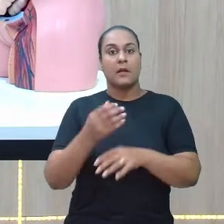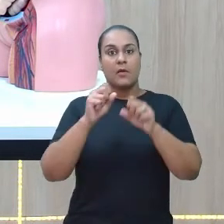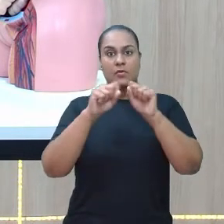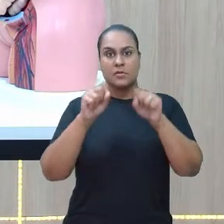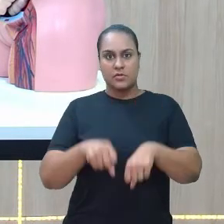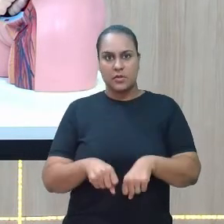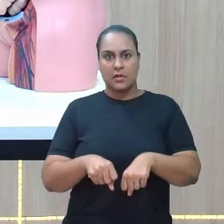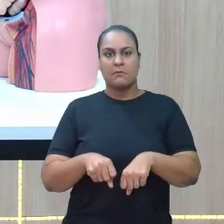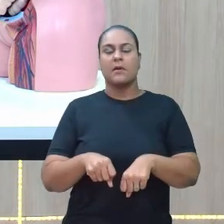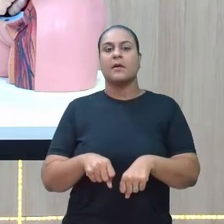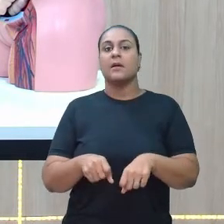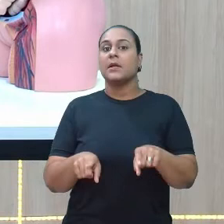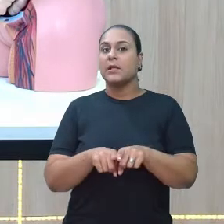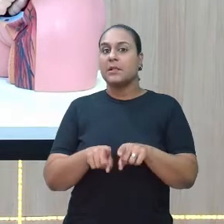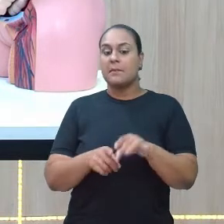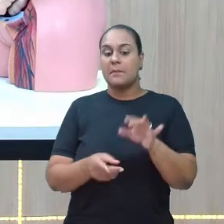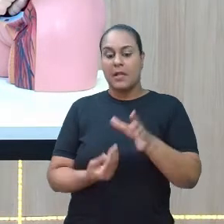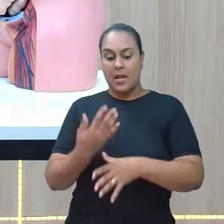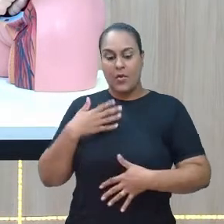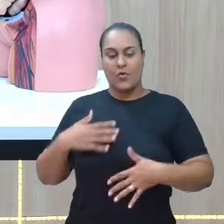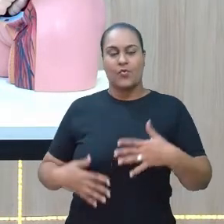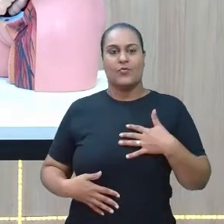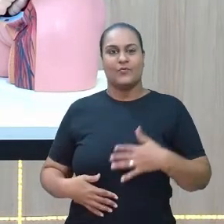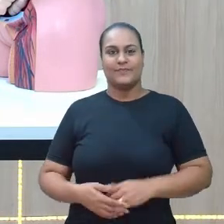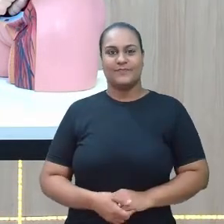e formar o organismo.